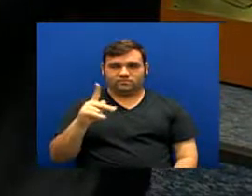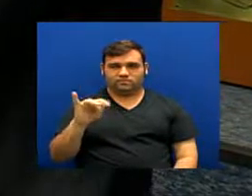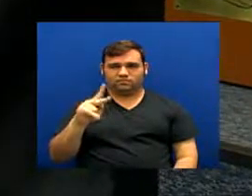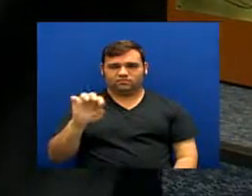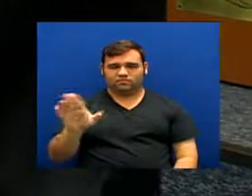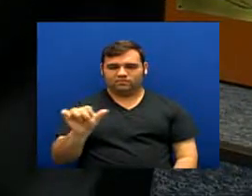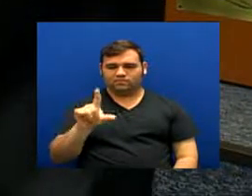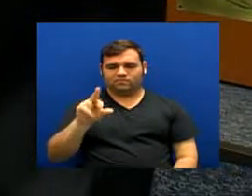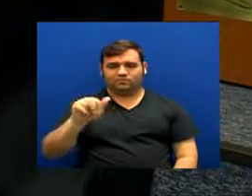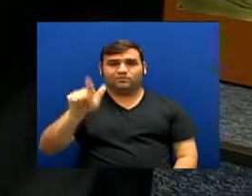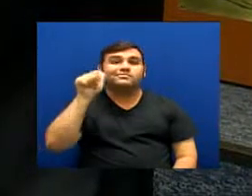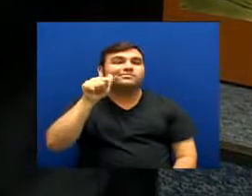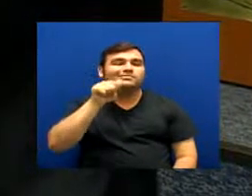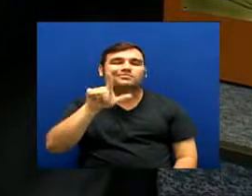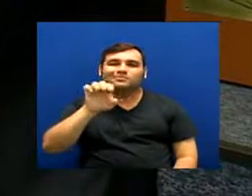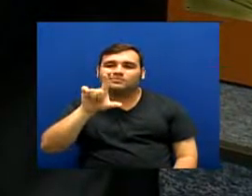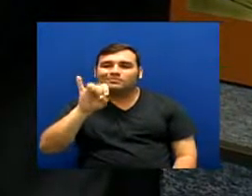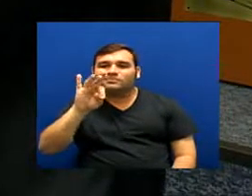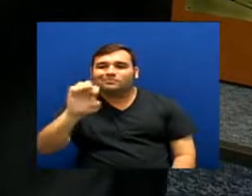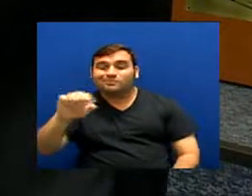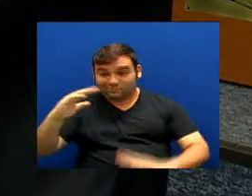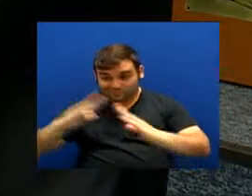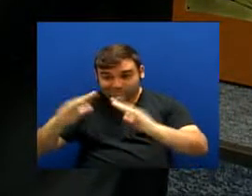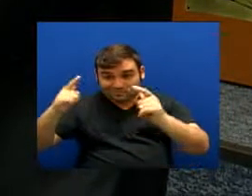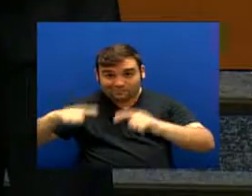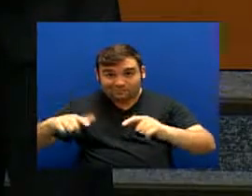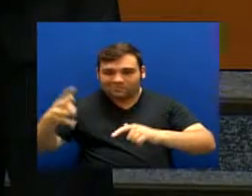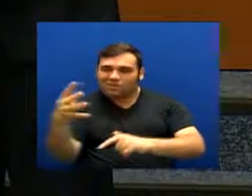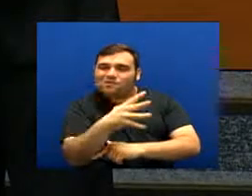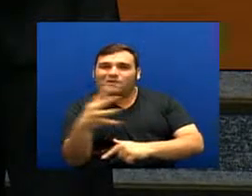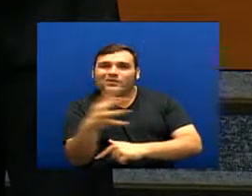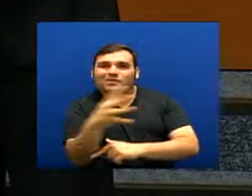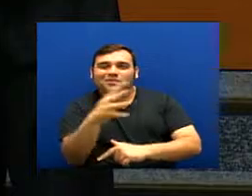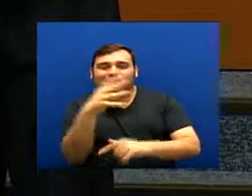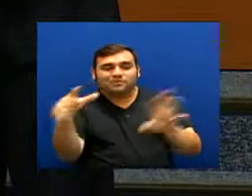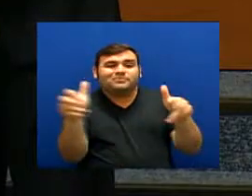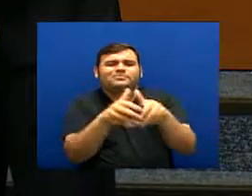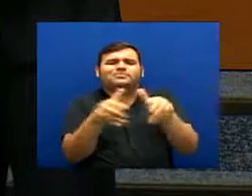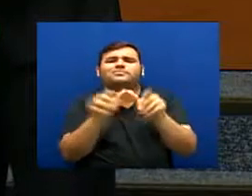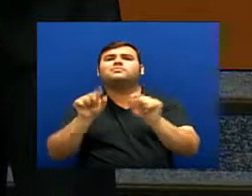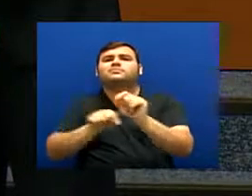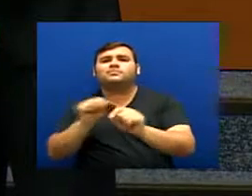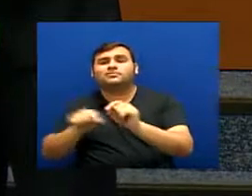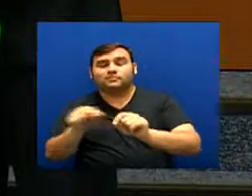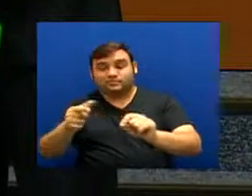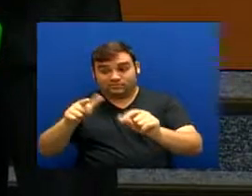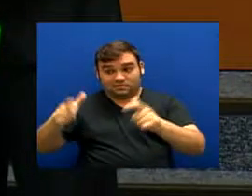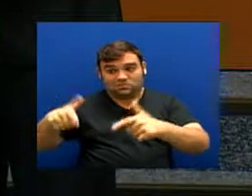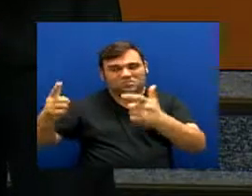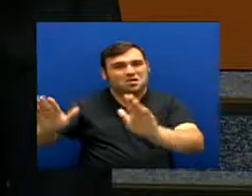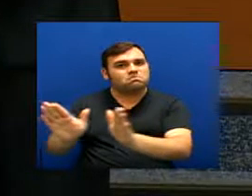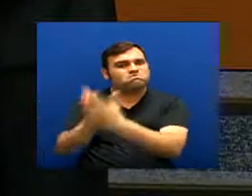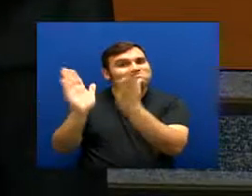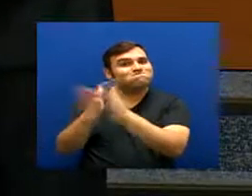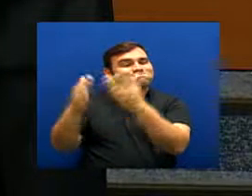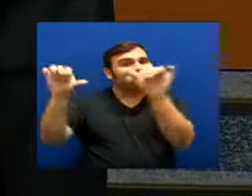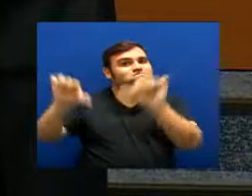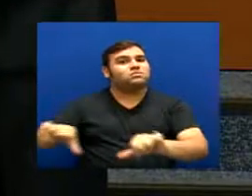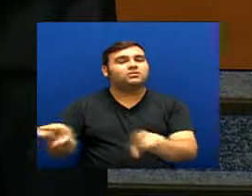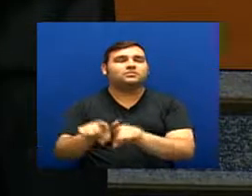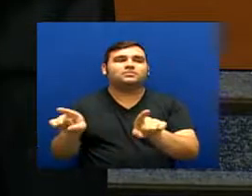daí vira um parceiro. Mas, até então, é bem complicado, né? O pastor, ele é testemunha do quanto a gente batalhou,